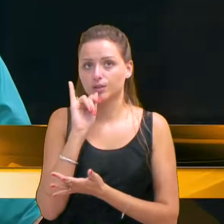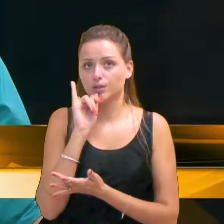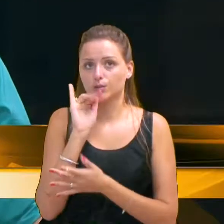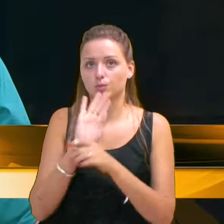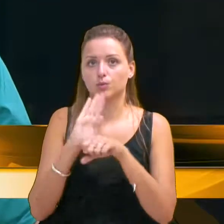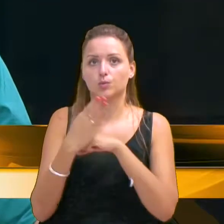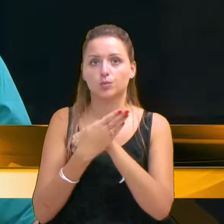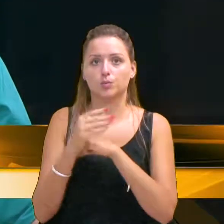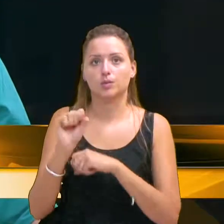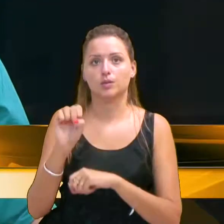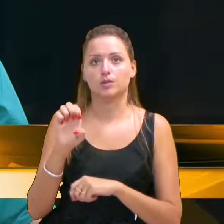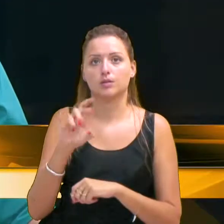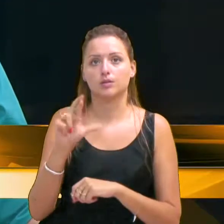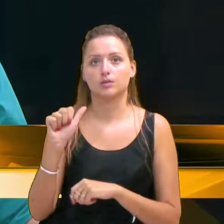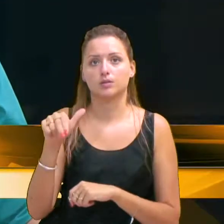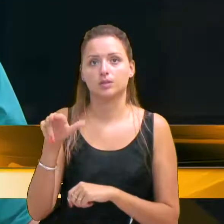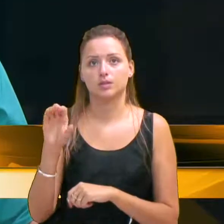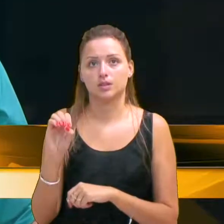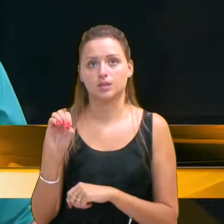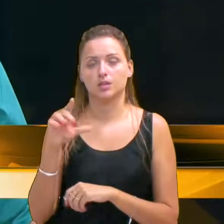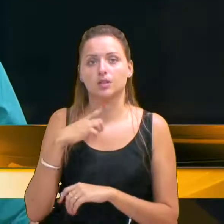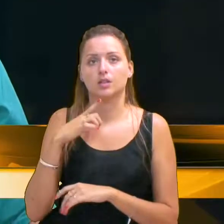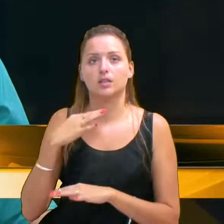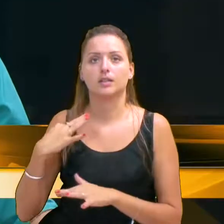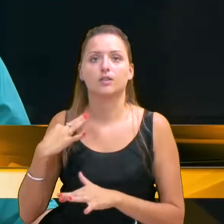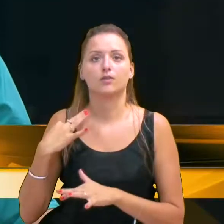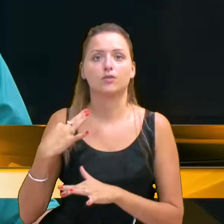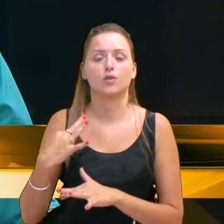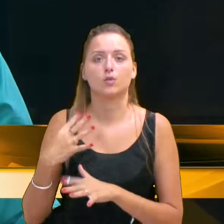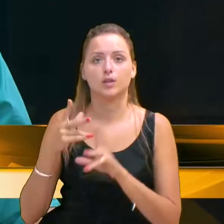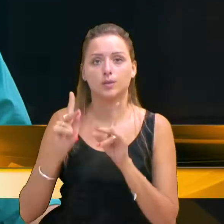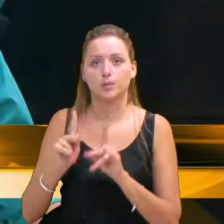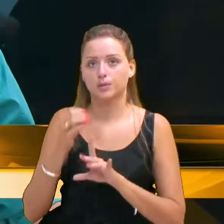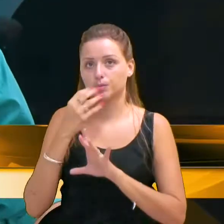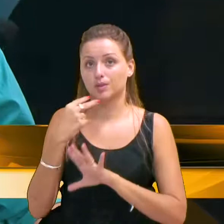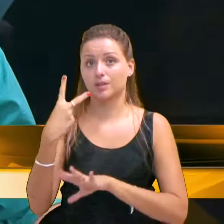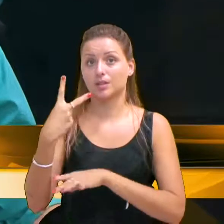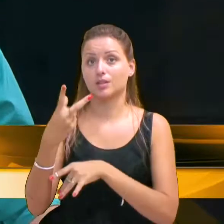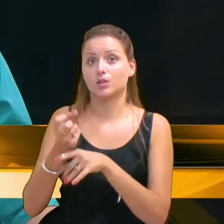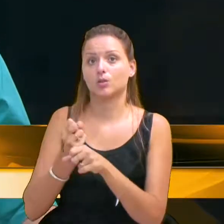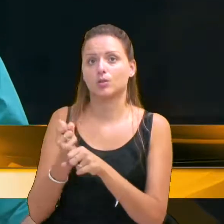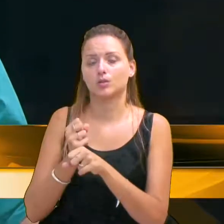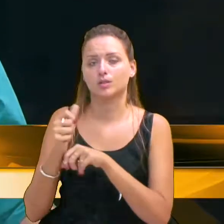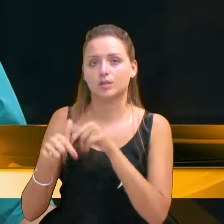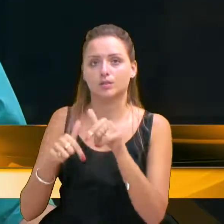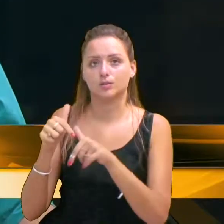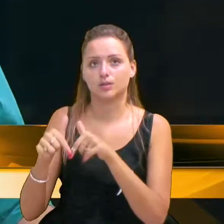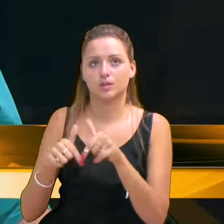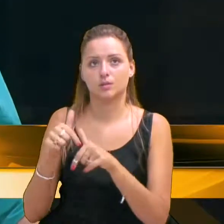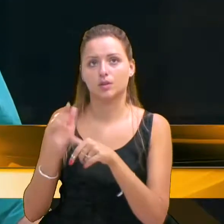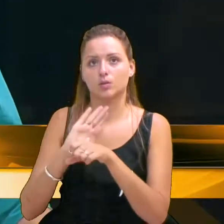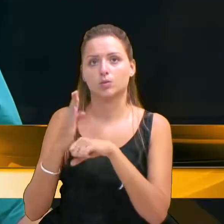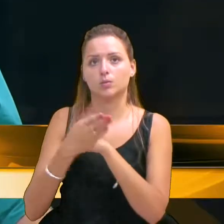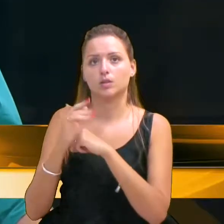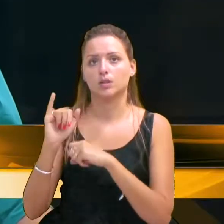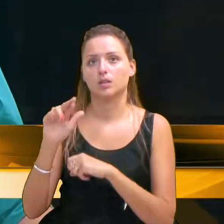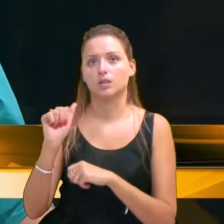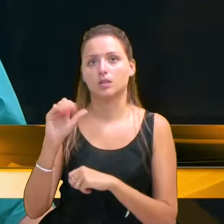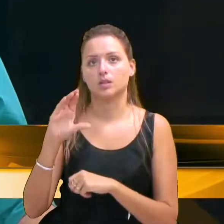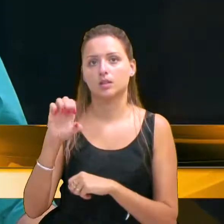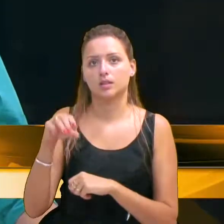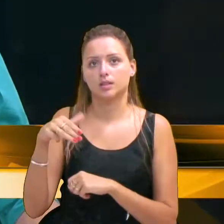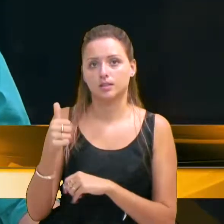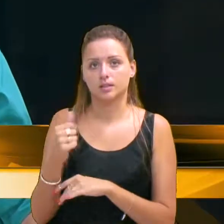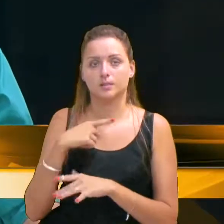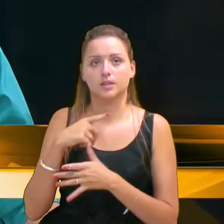lá no bairro Serrano, que nós temos o Voluntários do Bem, que há 2 anos está trabalhando, começou no Iracema, com a Diva Souza, hoje tem